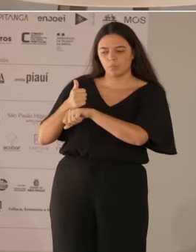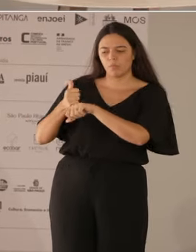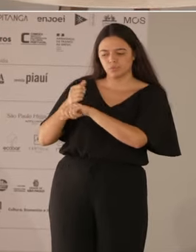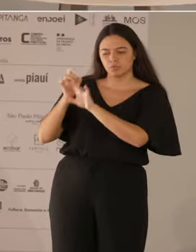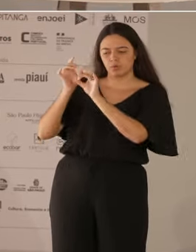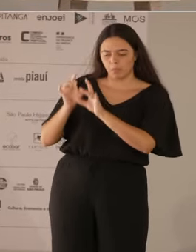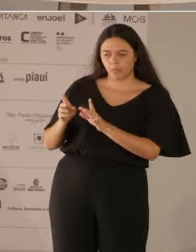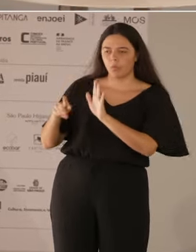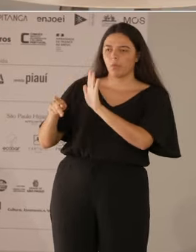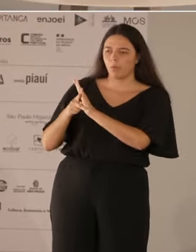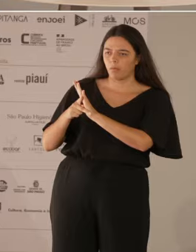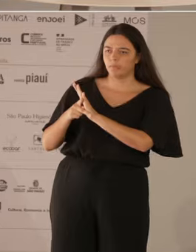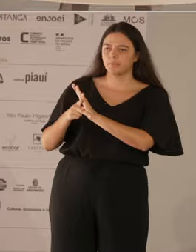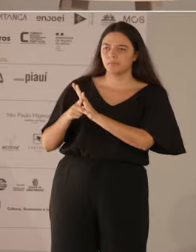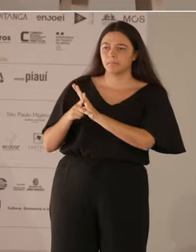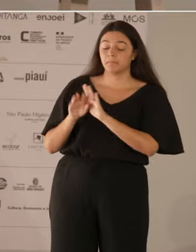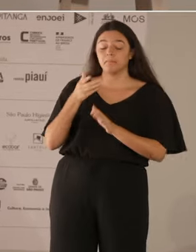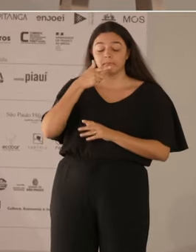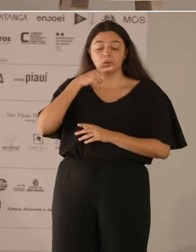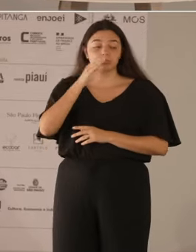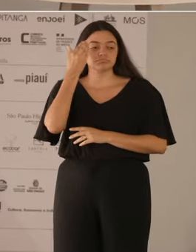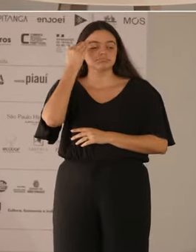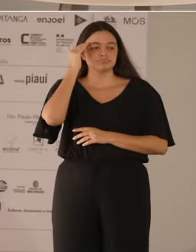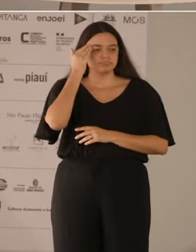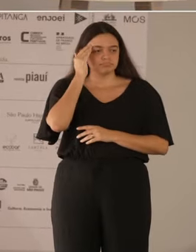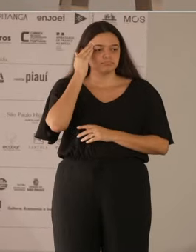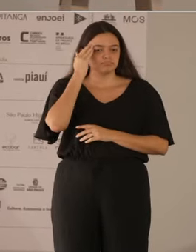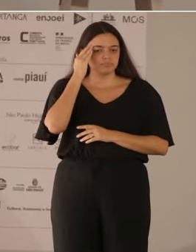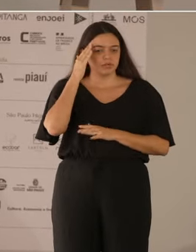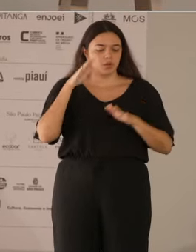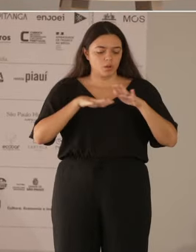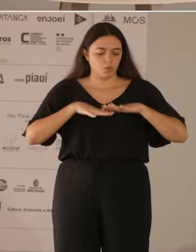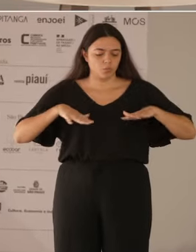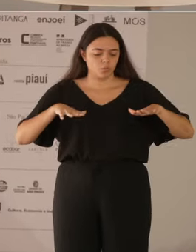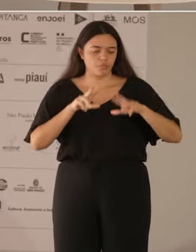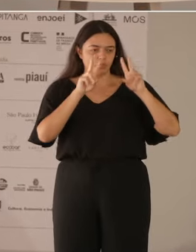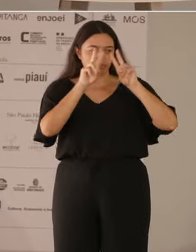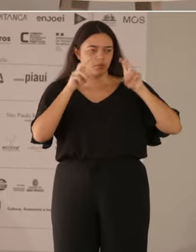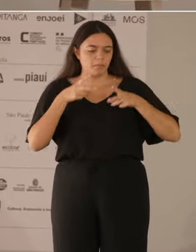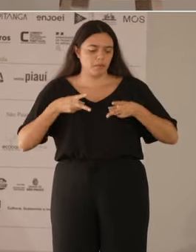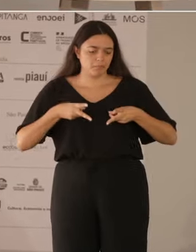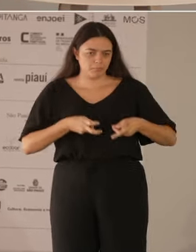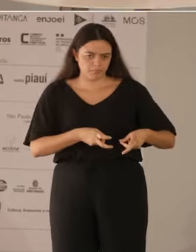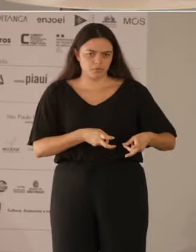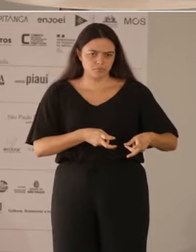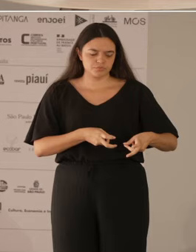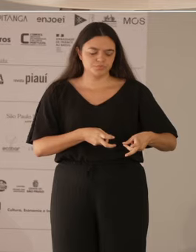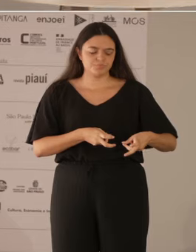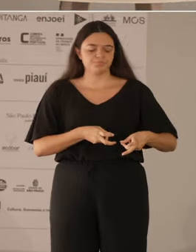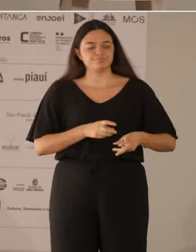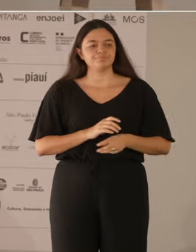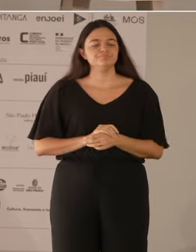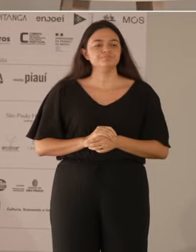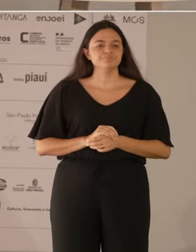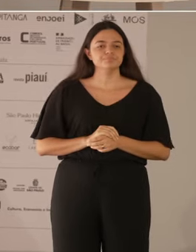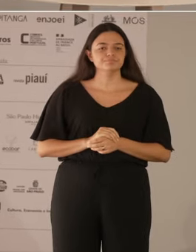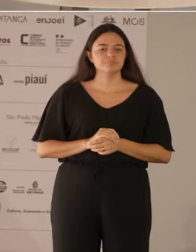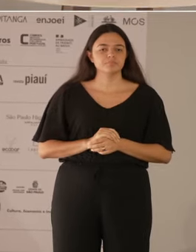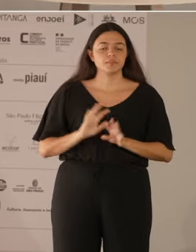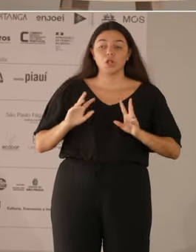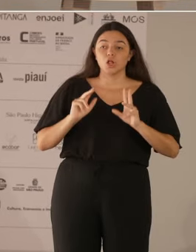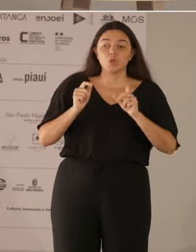para entender um pouco esse universo, no caso da arqueologia. Também tudo sobre a